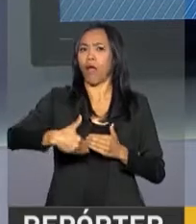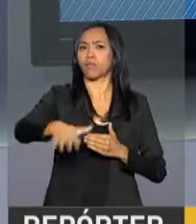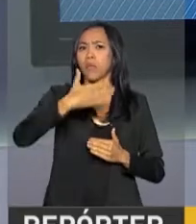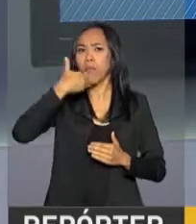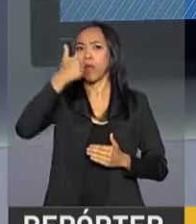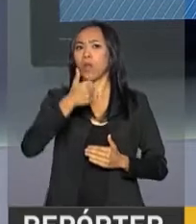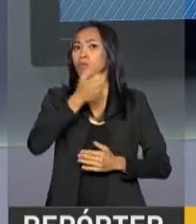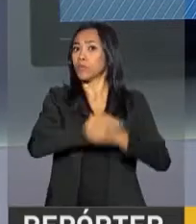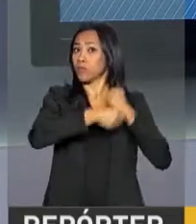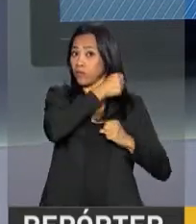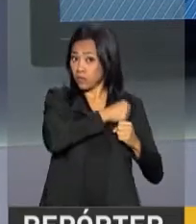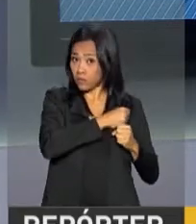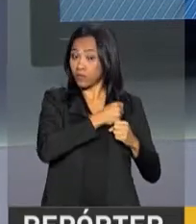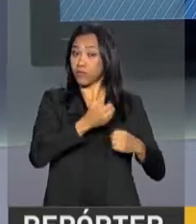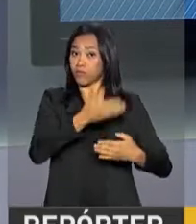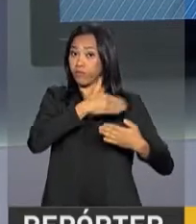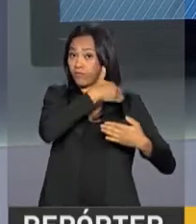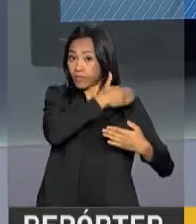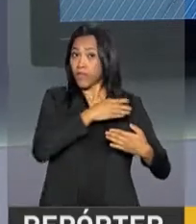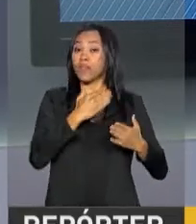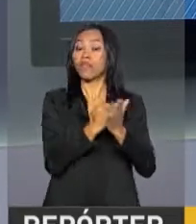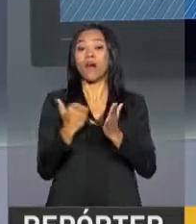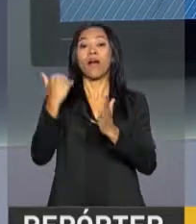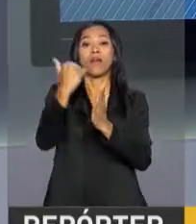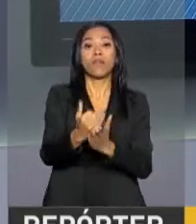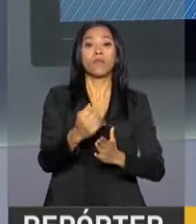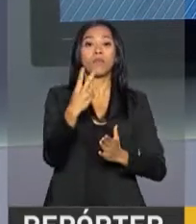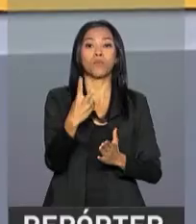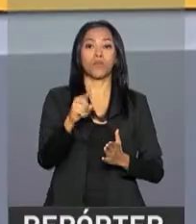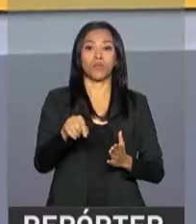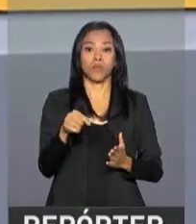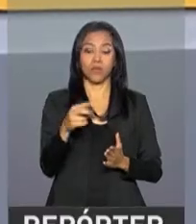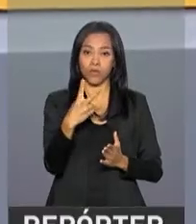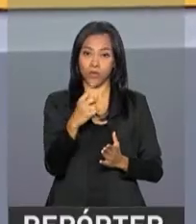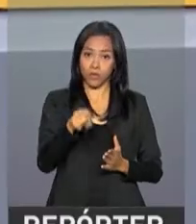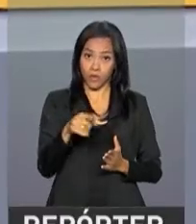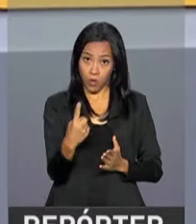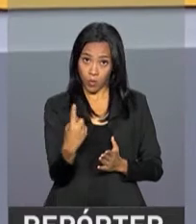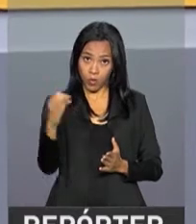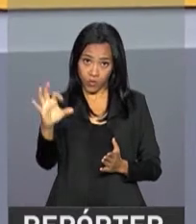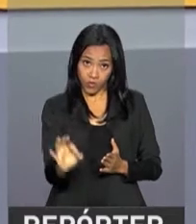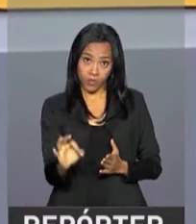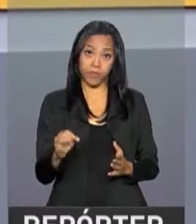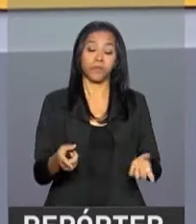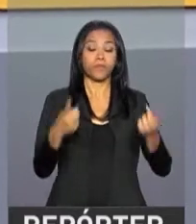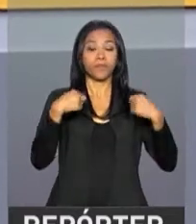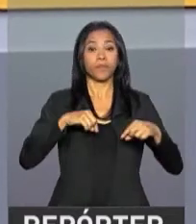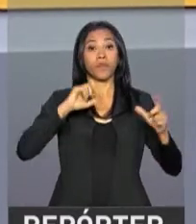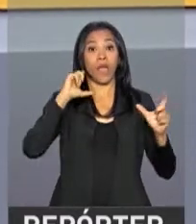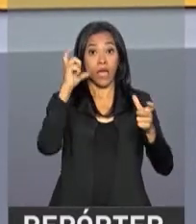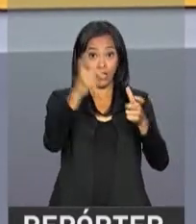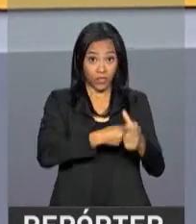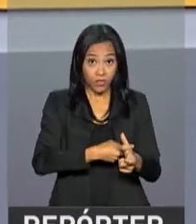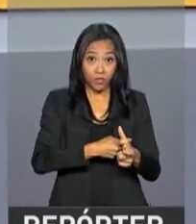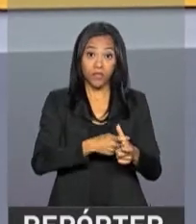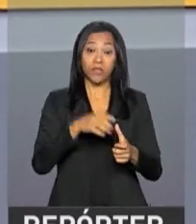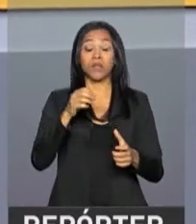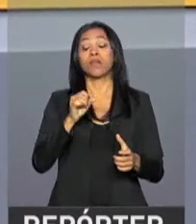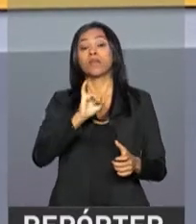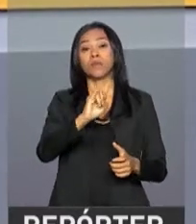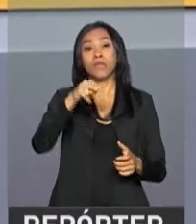e chegar a avançar 2,1 por cento o rombo da previdência social subiu para